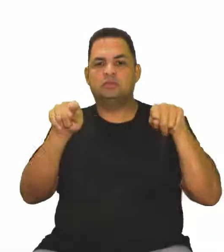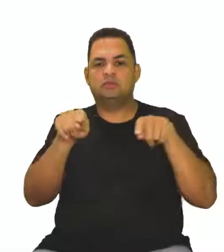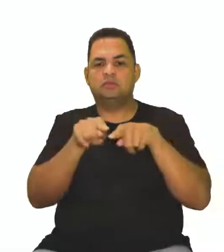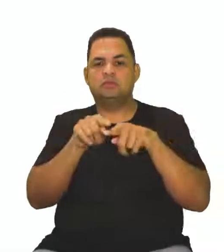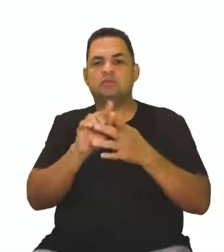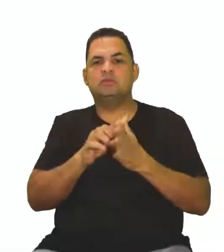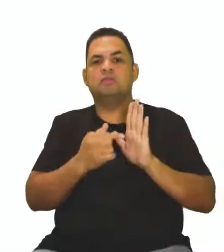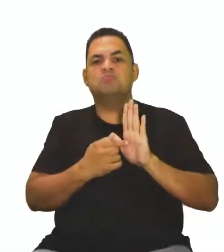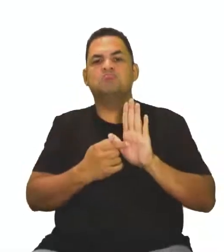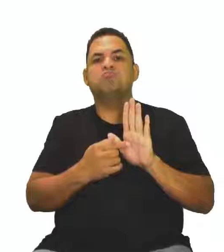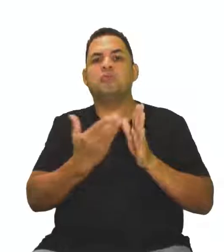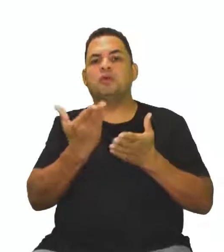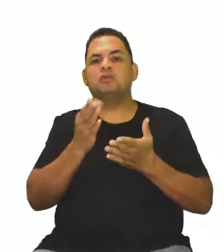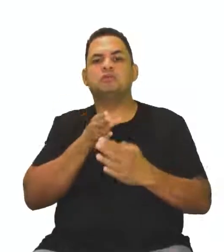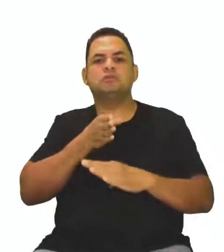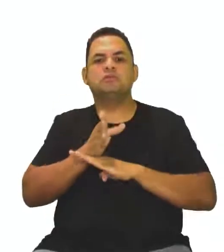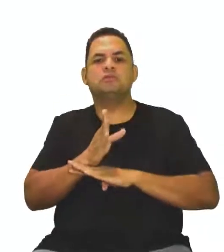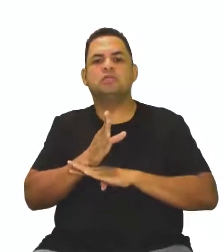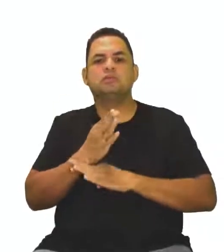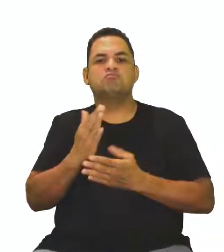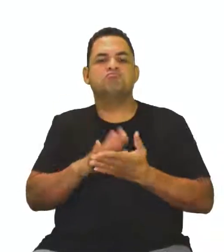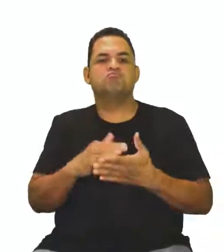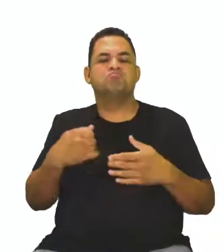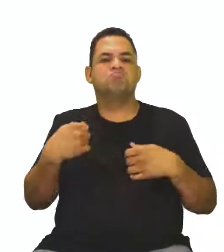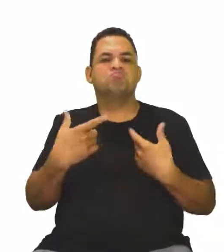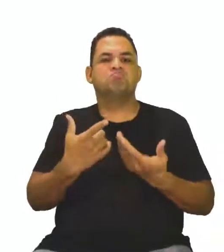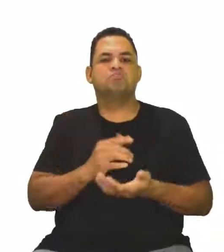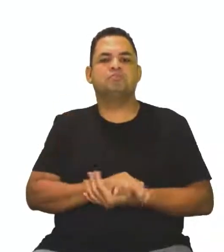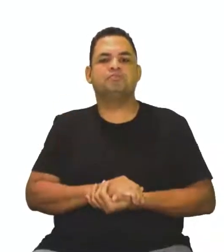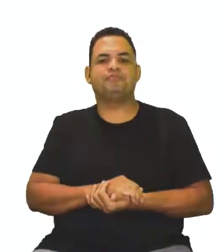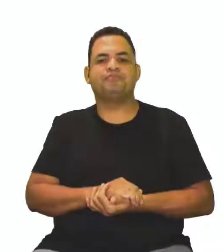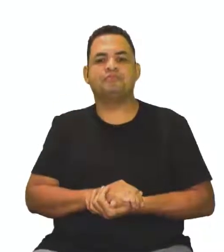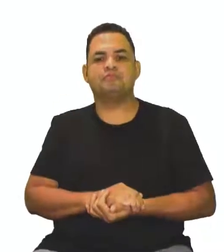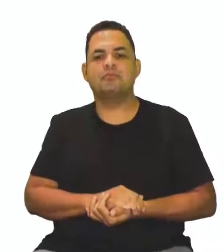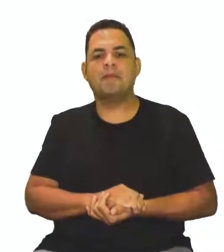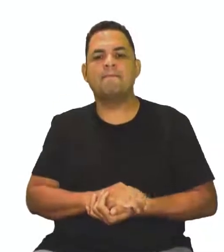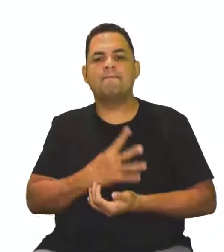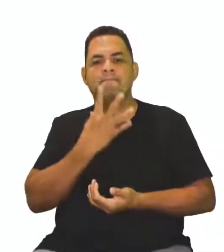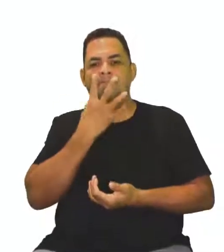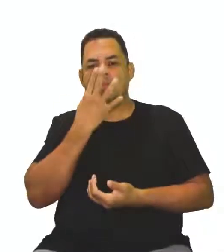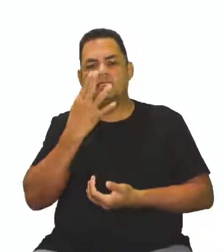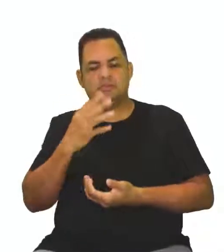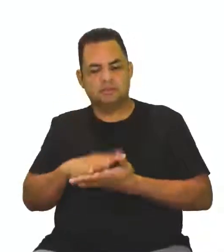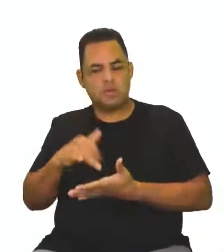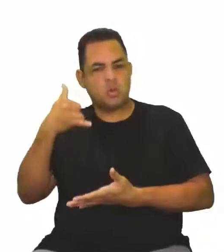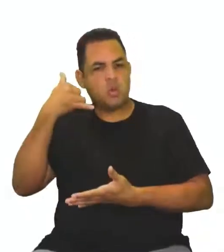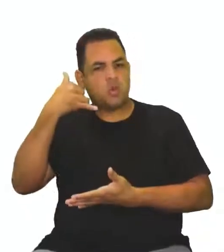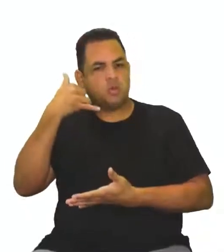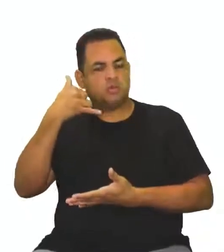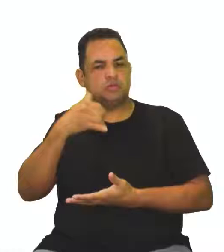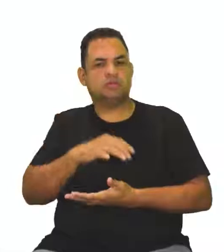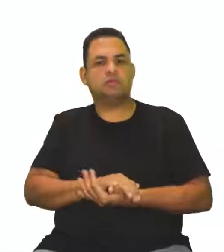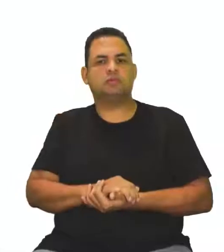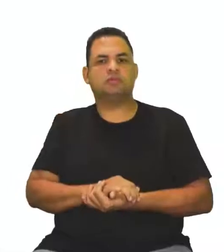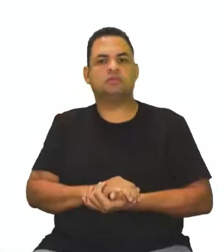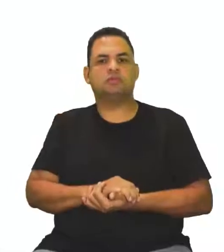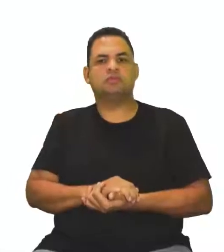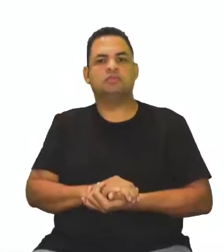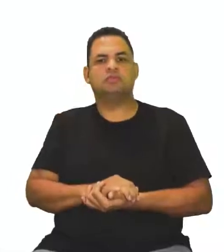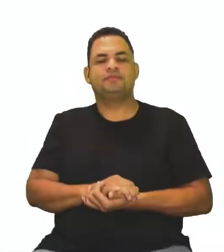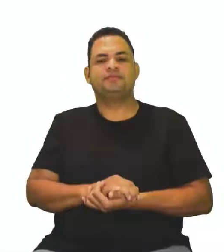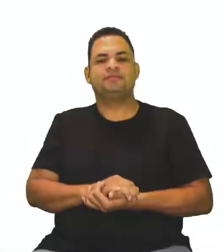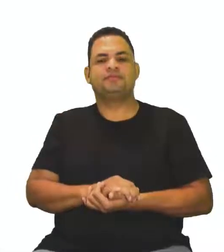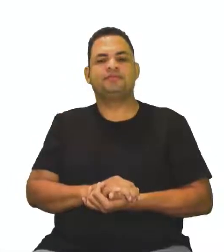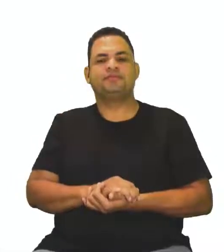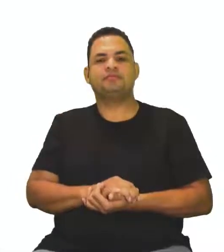tem um display, ok? É que nem display do celular, né? Só que esse aqui tem bem menos pixels aqui para mostrar a